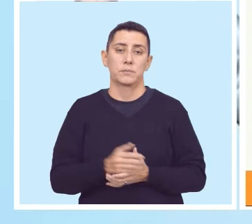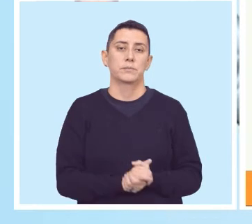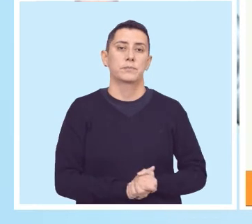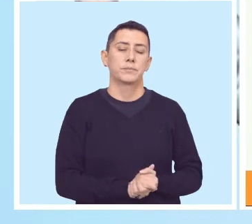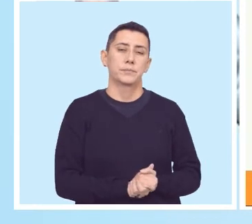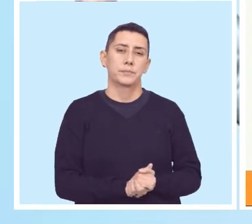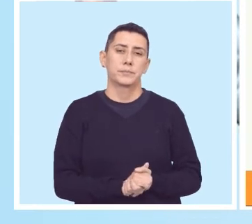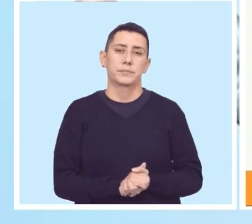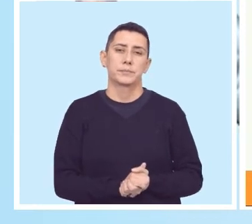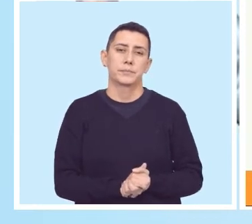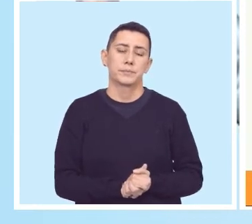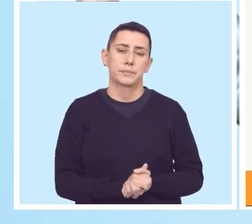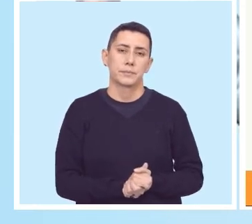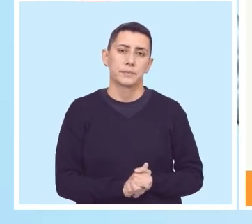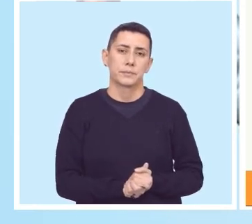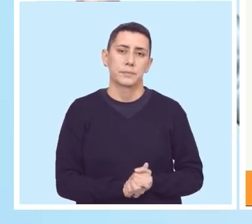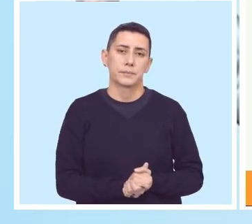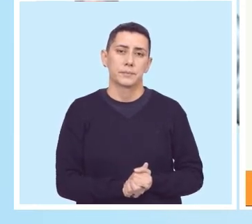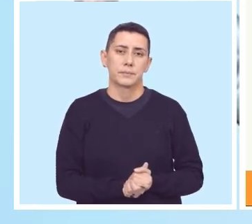O resultado dessa